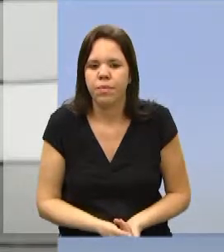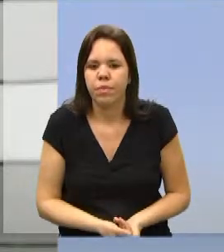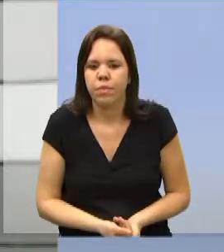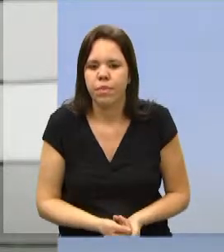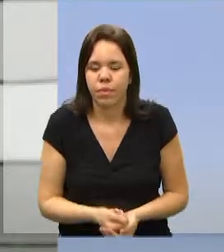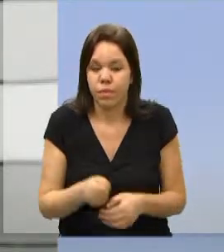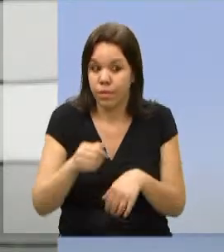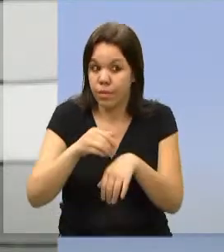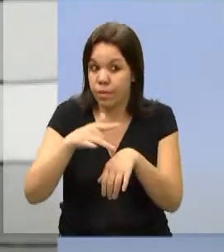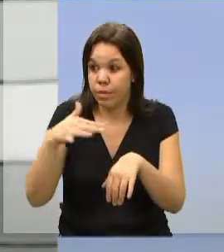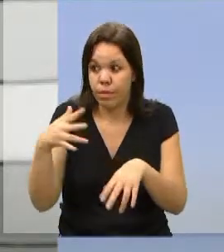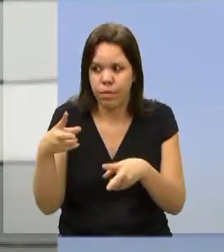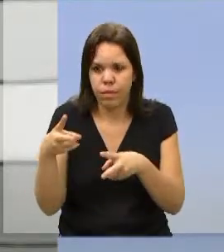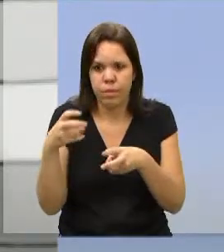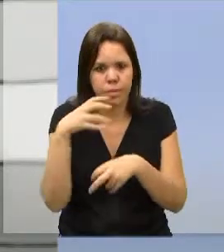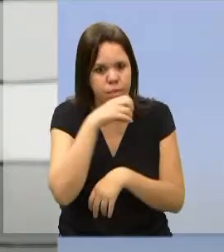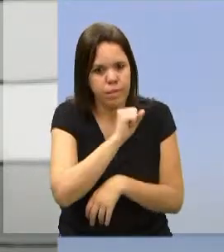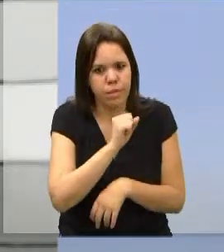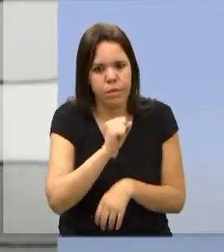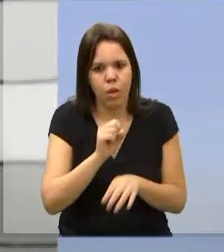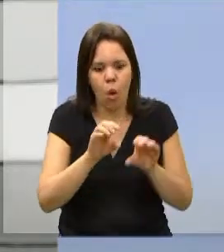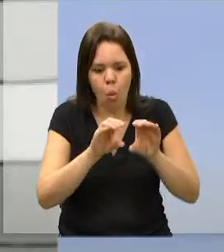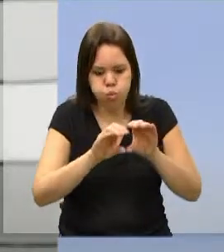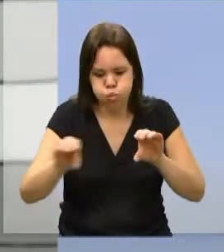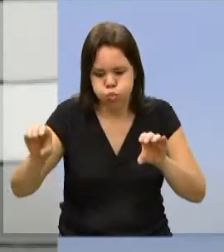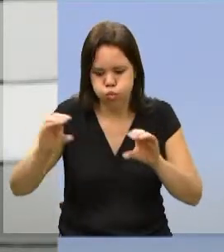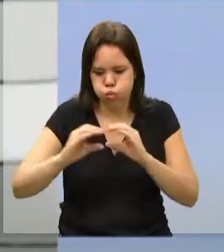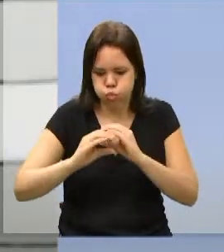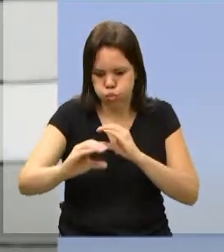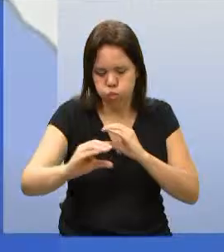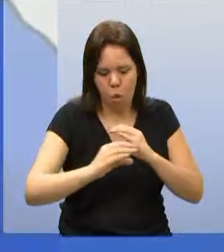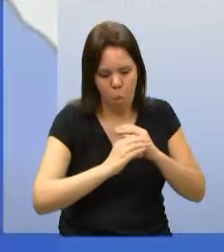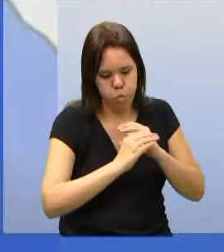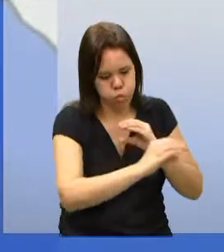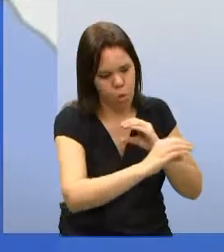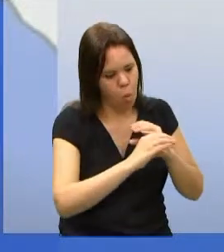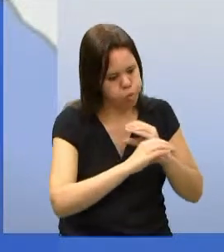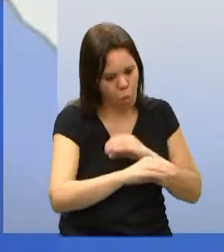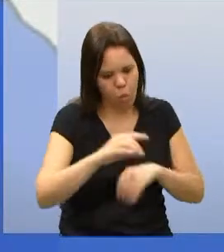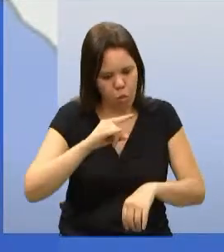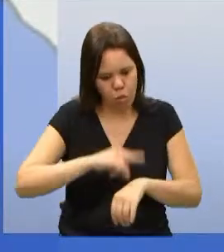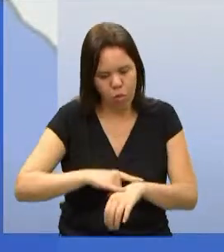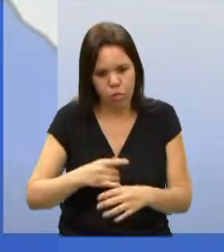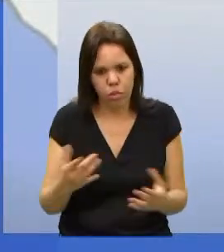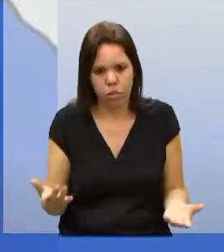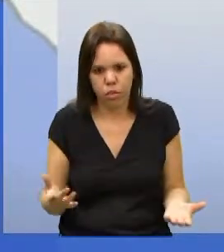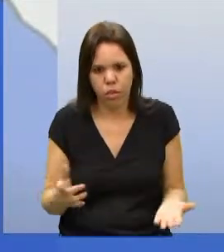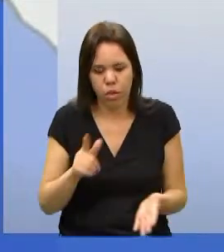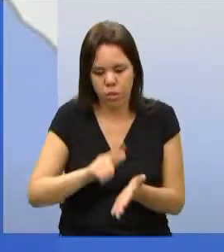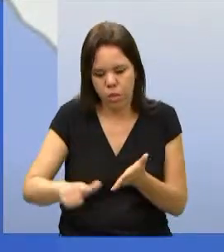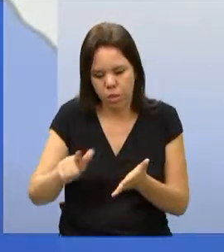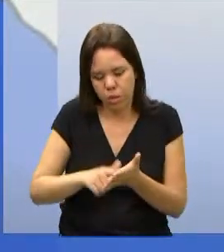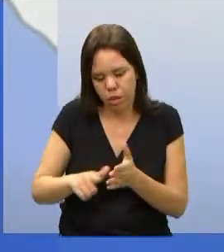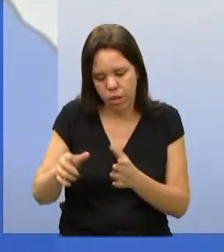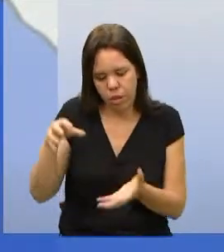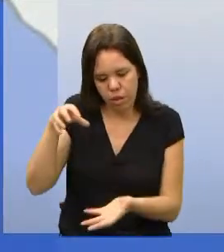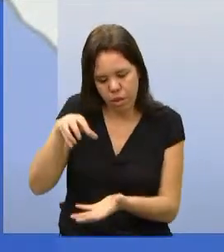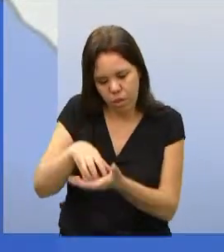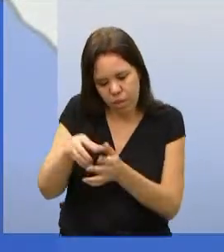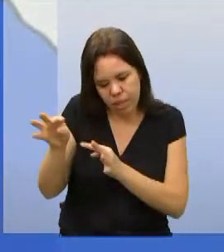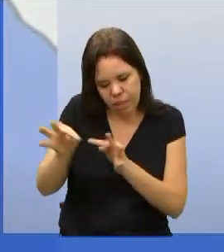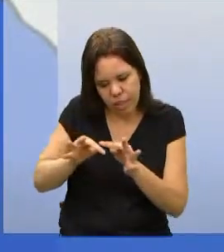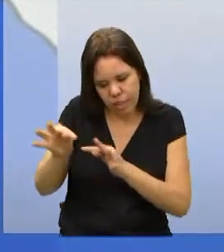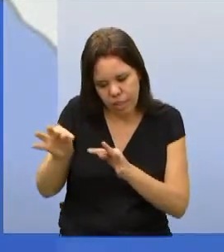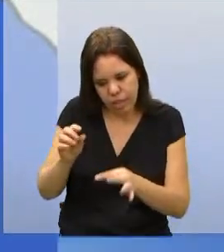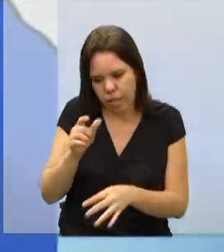Cristalina percebeu rapidamente que passava por vários canos e tanques de limpeza. Ela estava na estação de tratamento